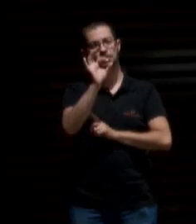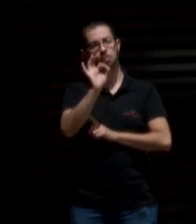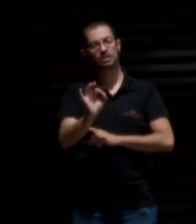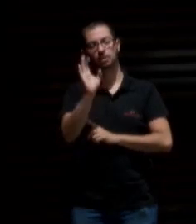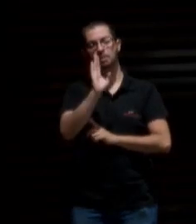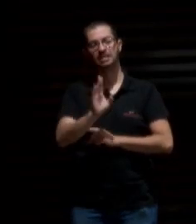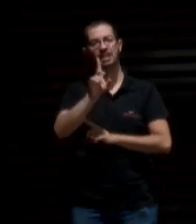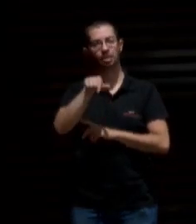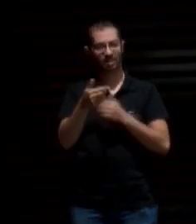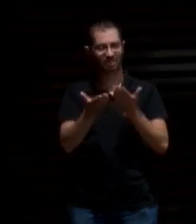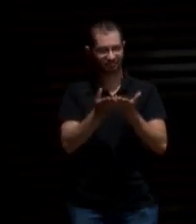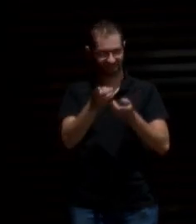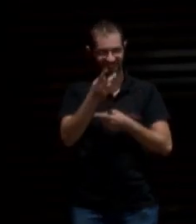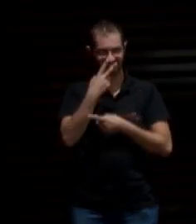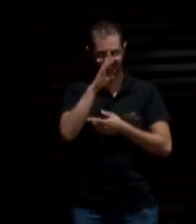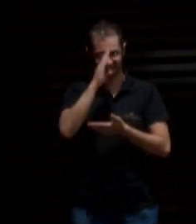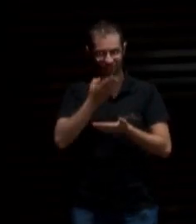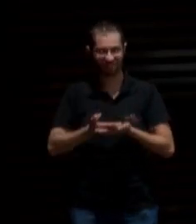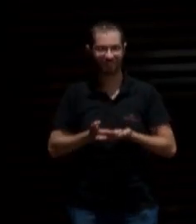cristãos. Você acha mesmo?